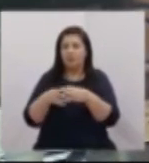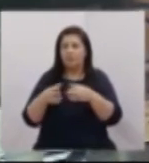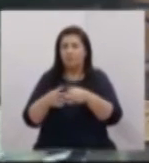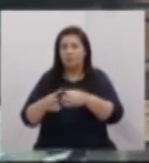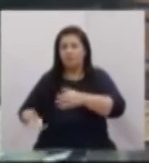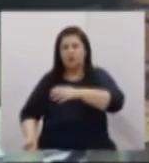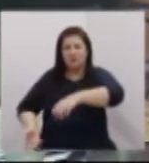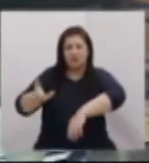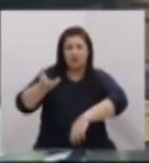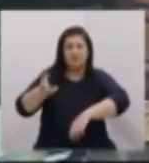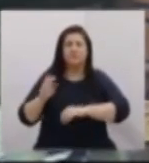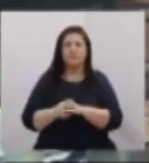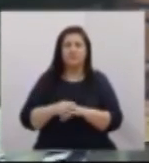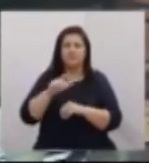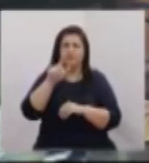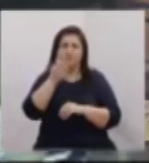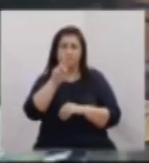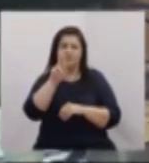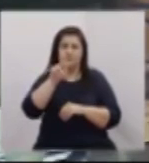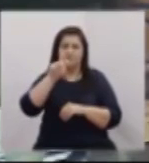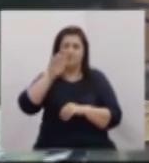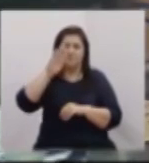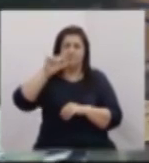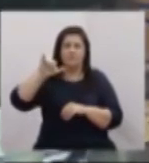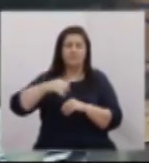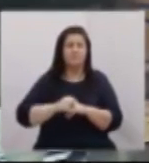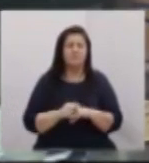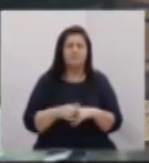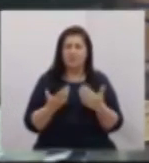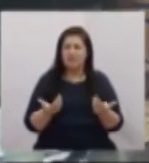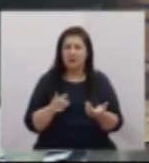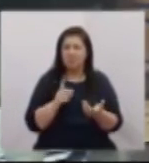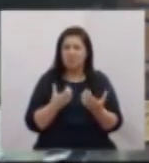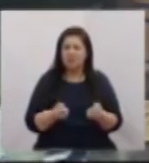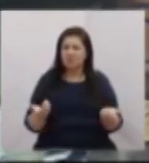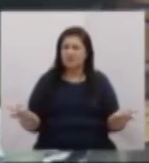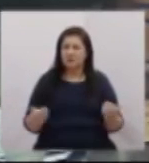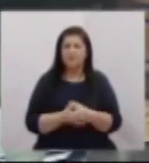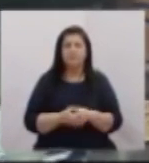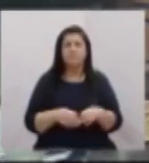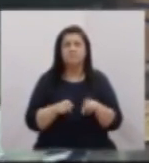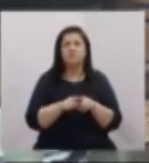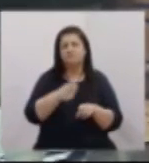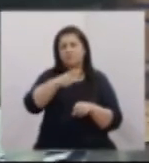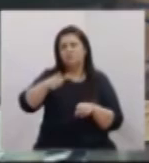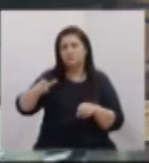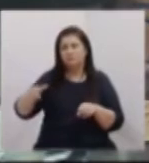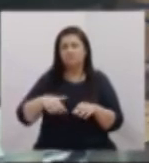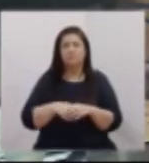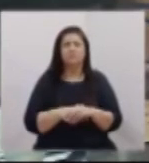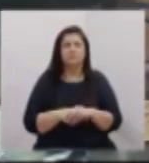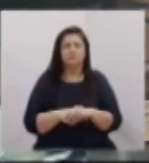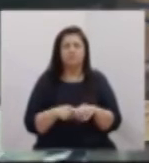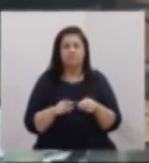nossa cidade, que não chegaram ao seu destino. E posso aqui dizer que tem outras que não fizeram parte desse pedido,